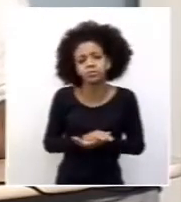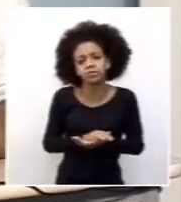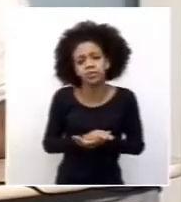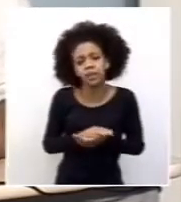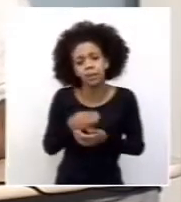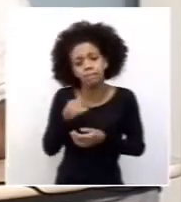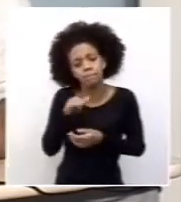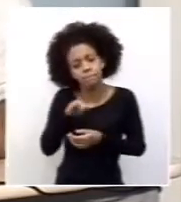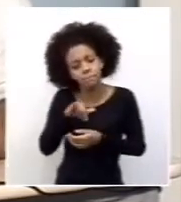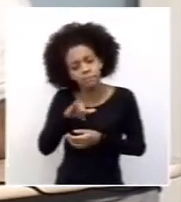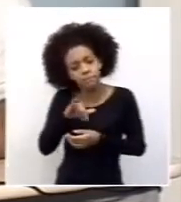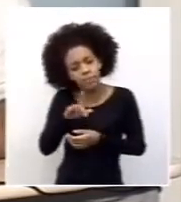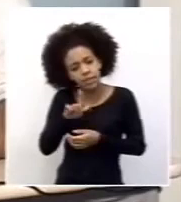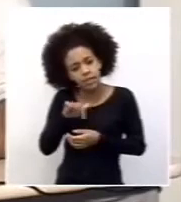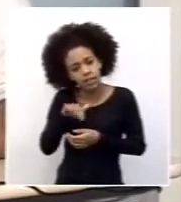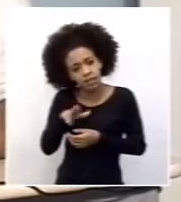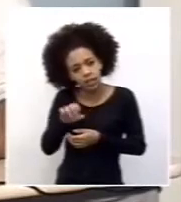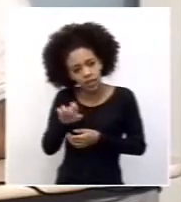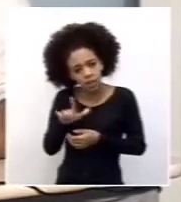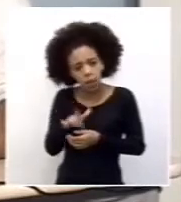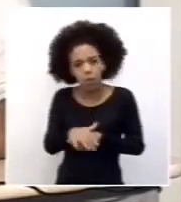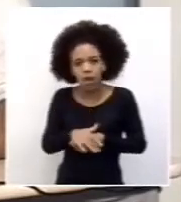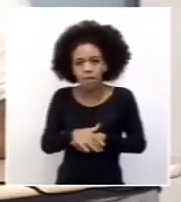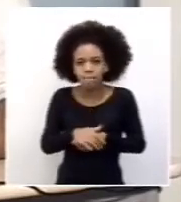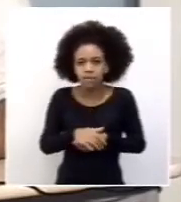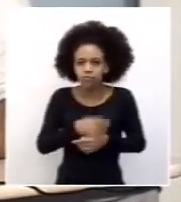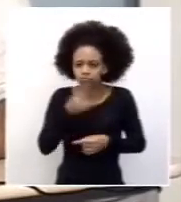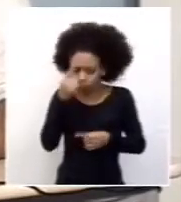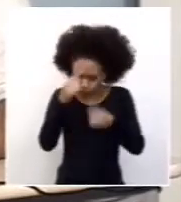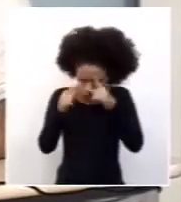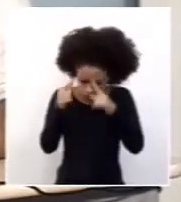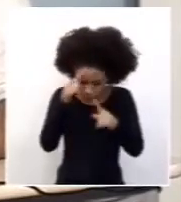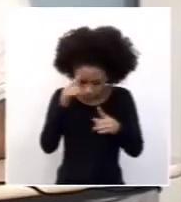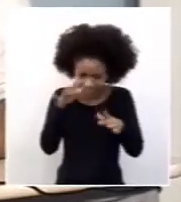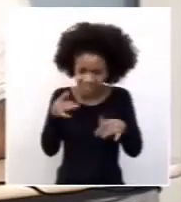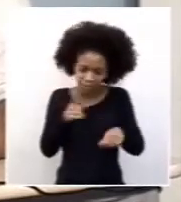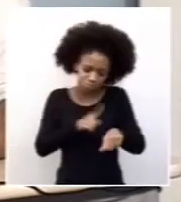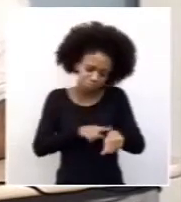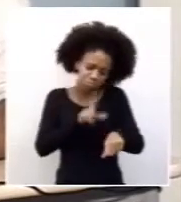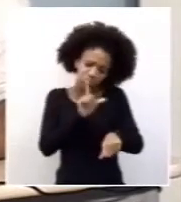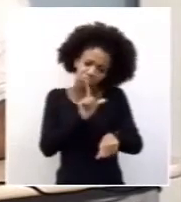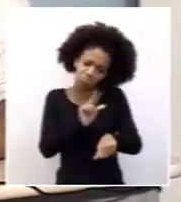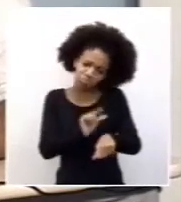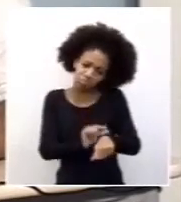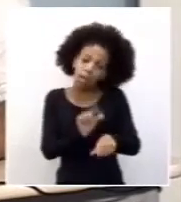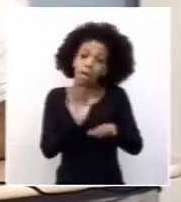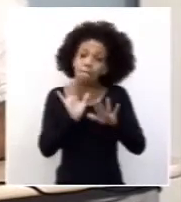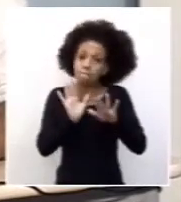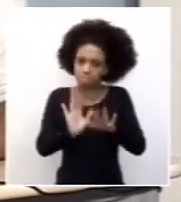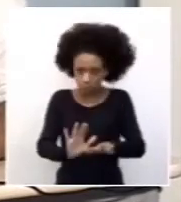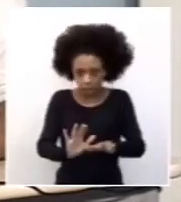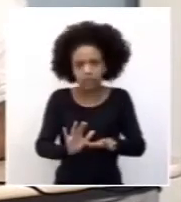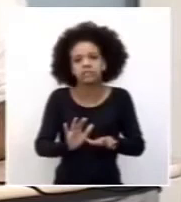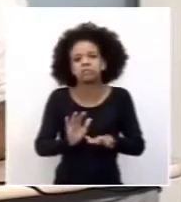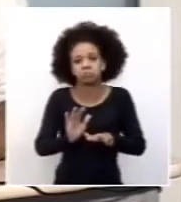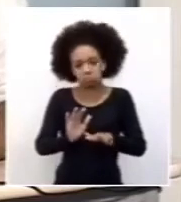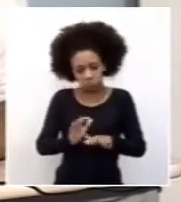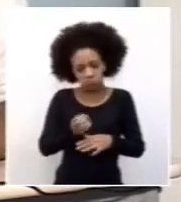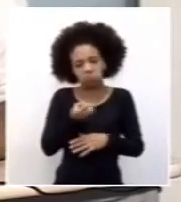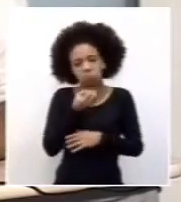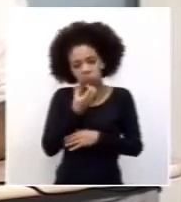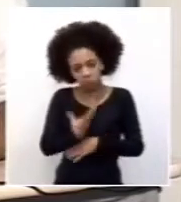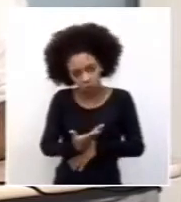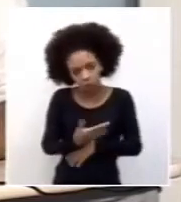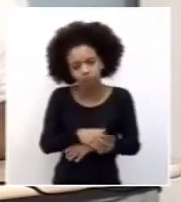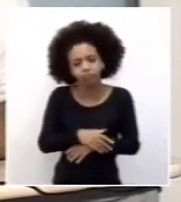Miguel, muitas questões levantadas para pouco tempo de discussão, porém produtivo. Mais